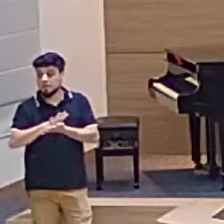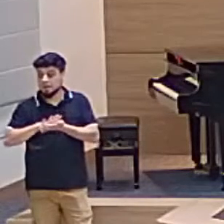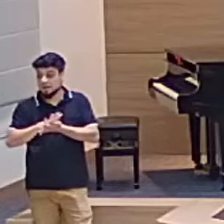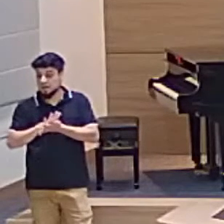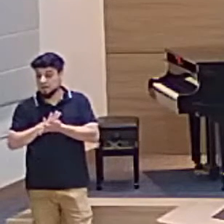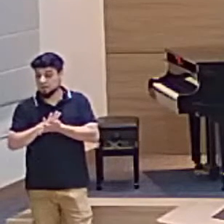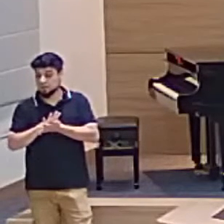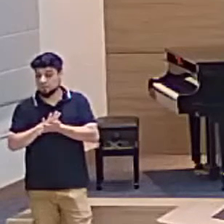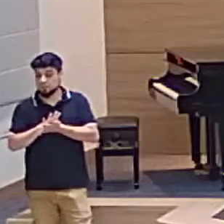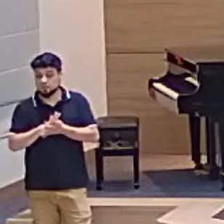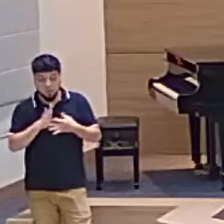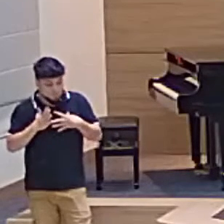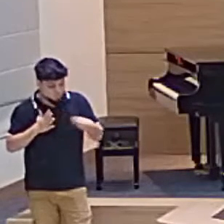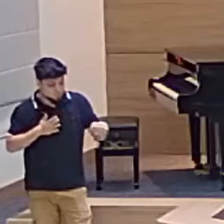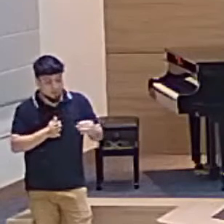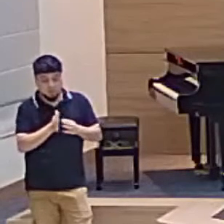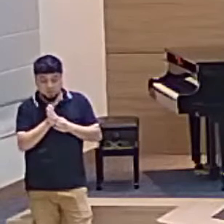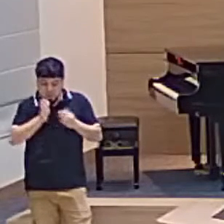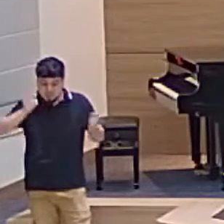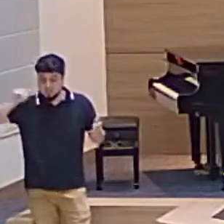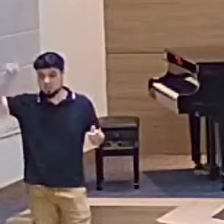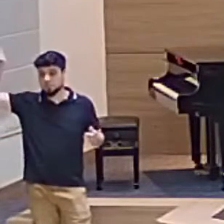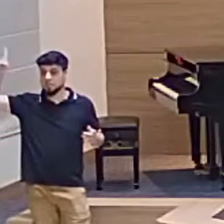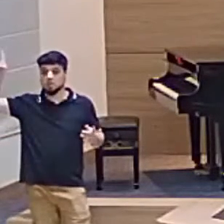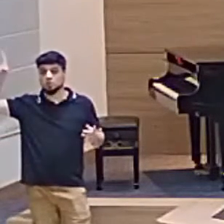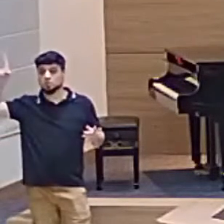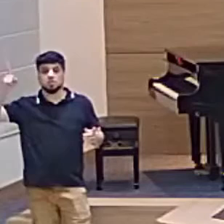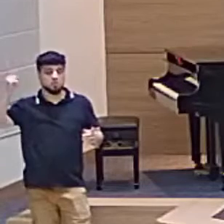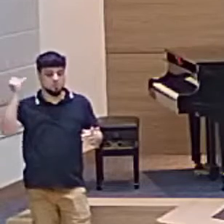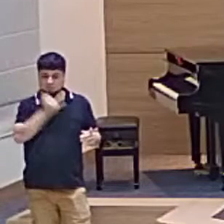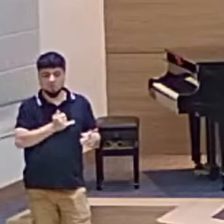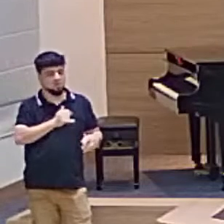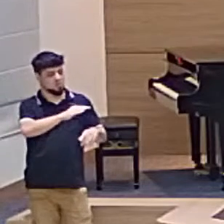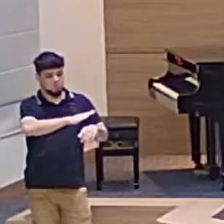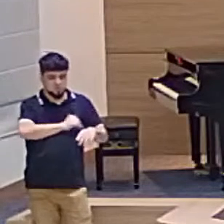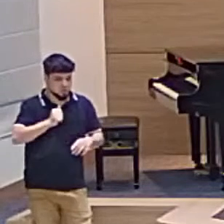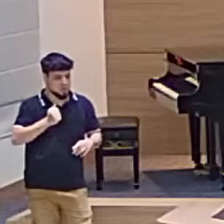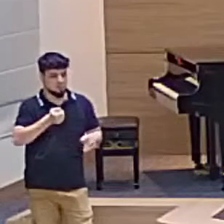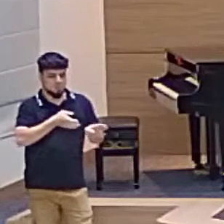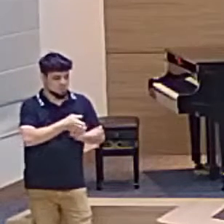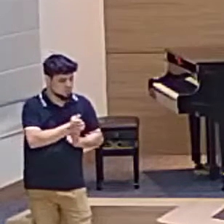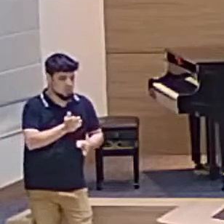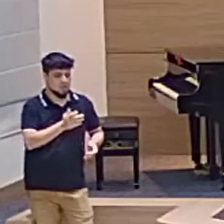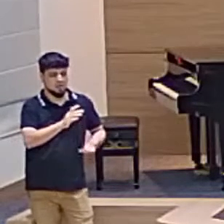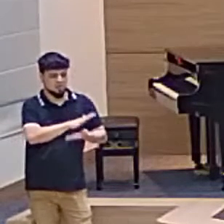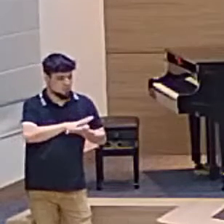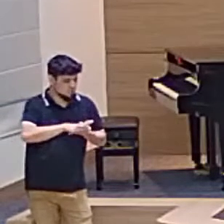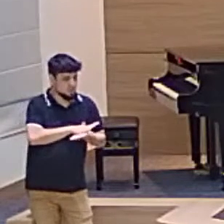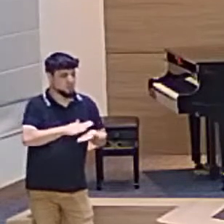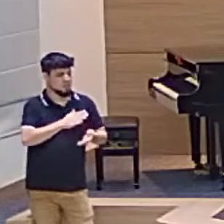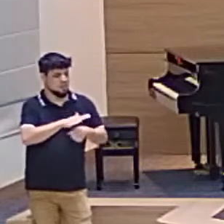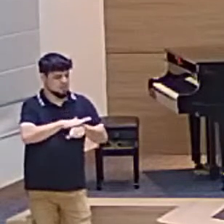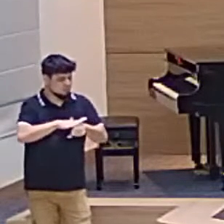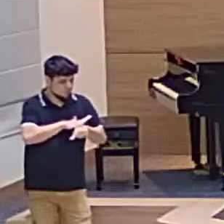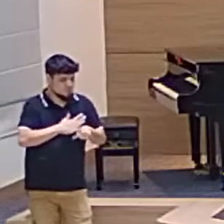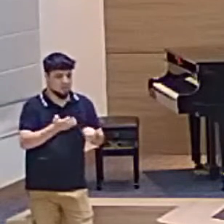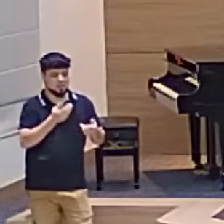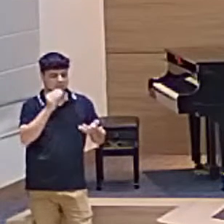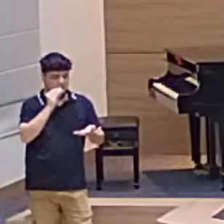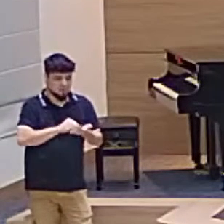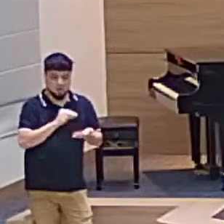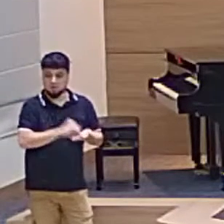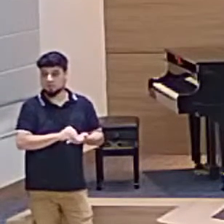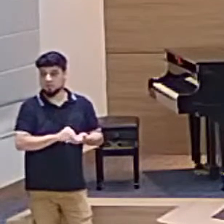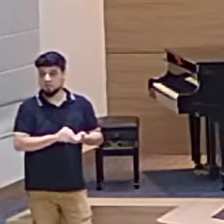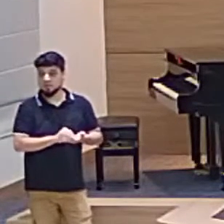distantes da vontade de Deus e não agregam e não chamam e não chama para o momento da Verdade o filho da